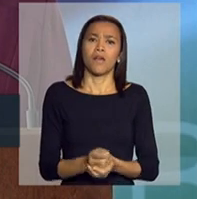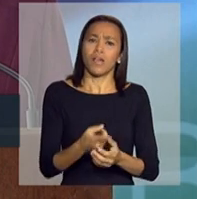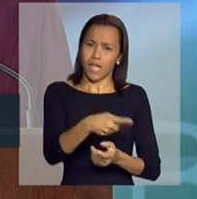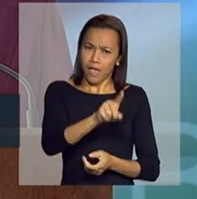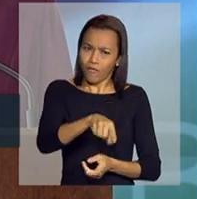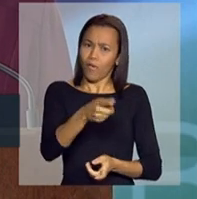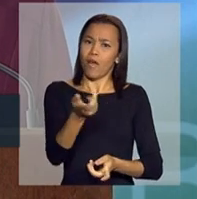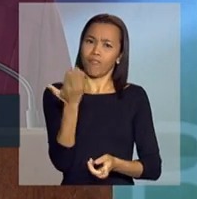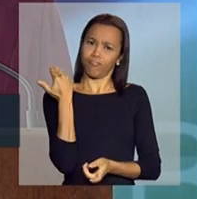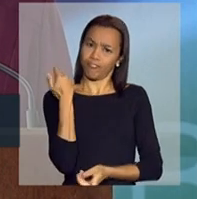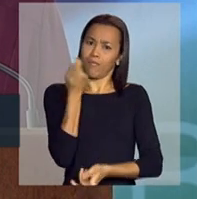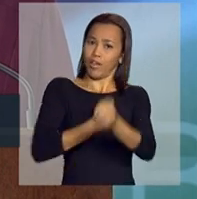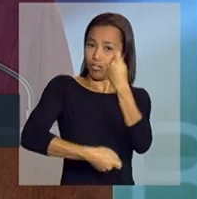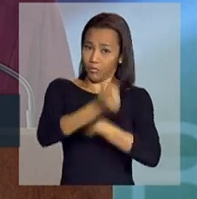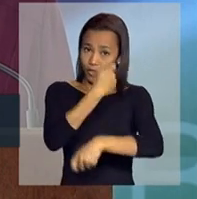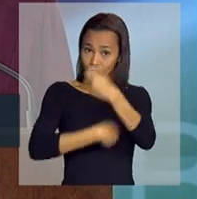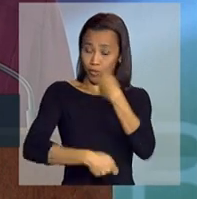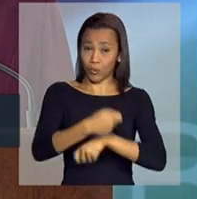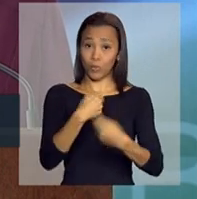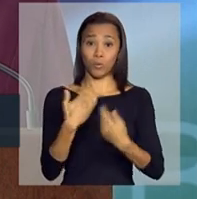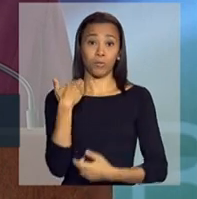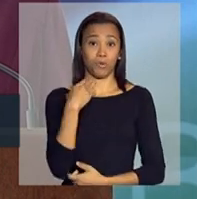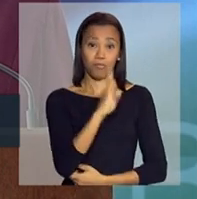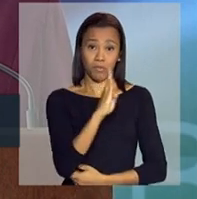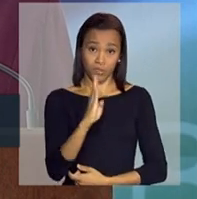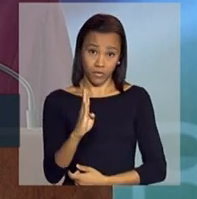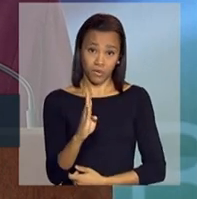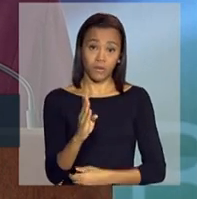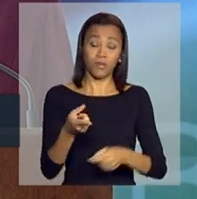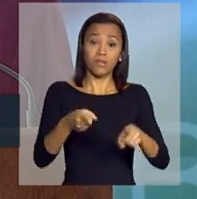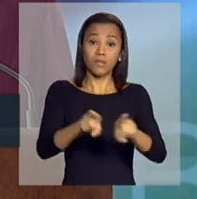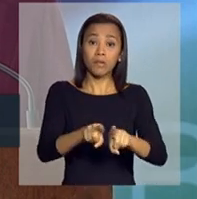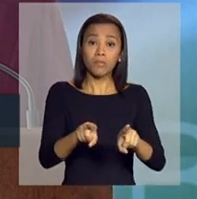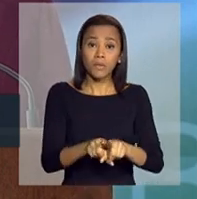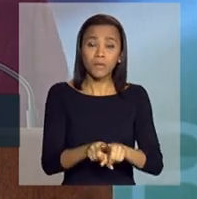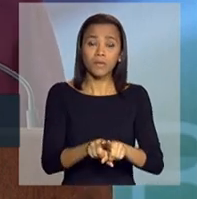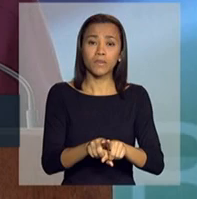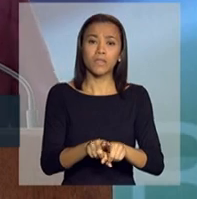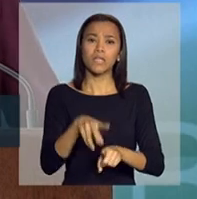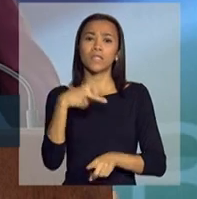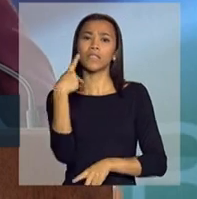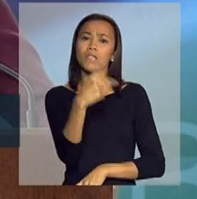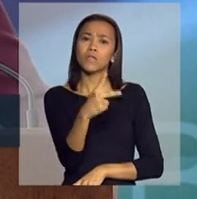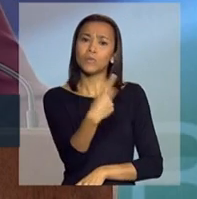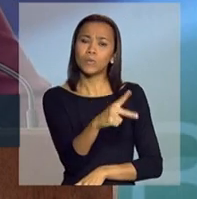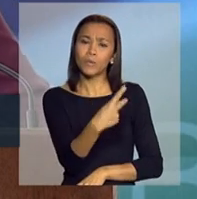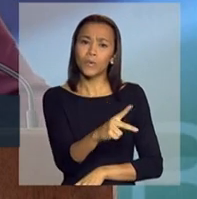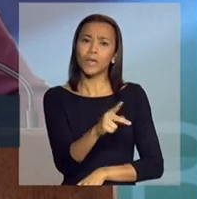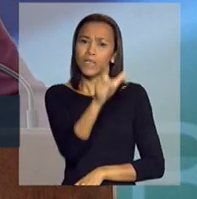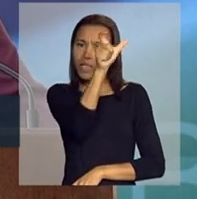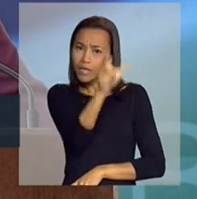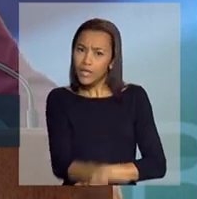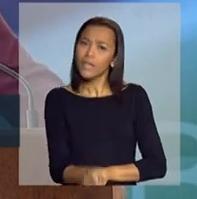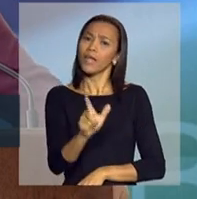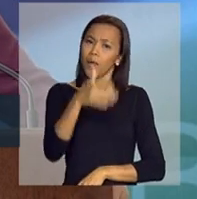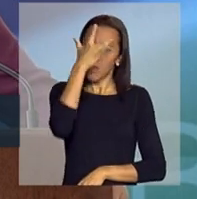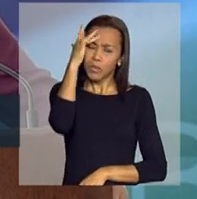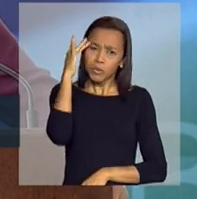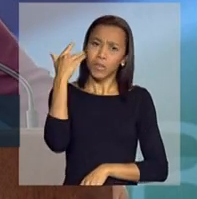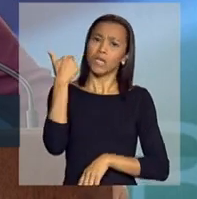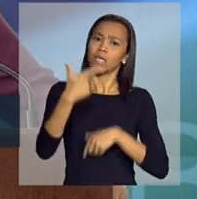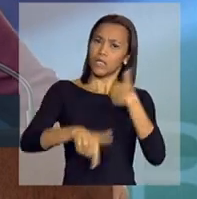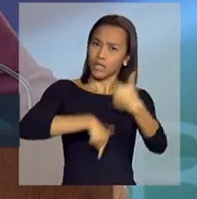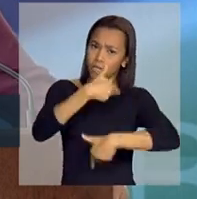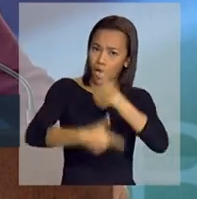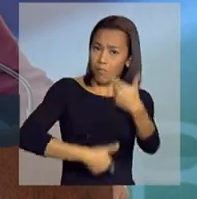administrador do Banco do Brasil, como na sua esfera de homem público, como governador